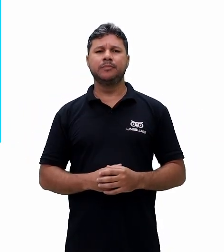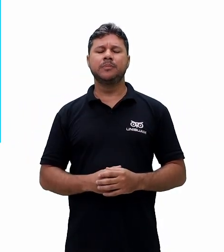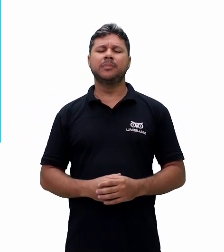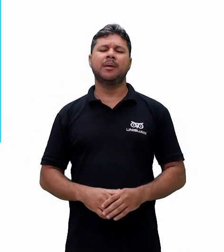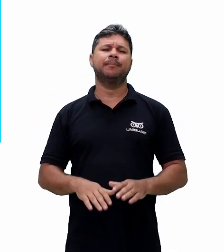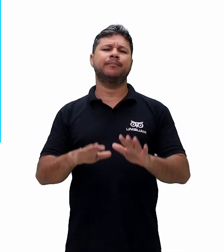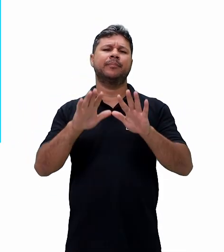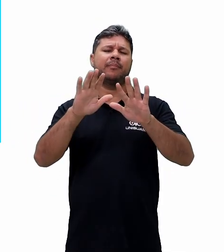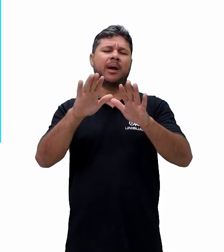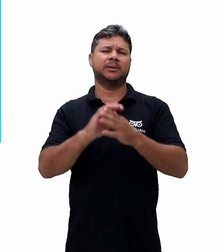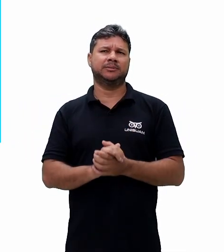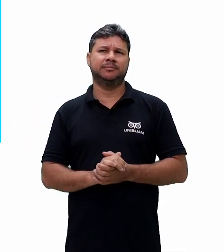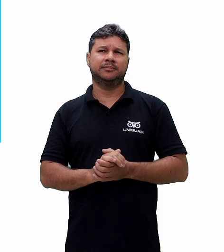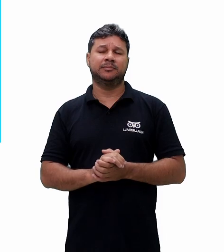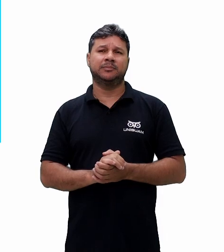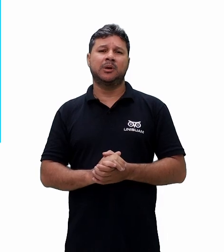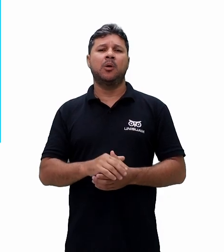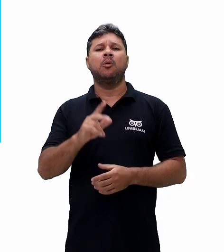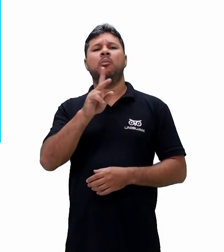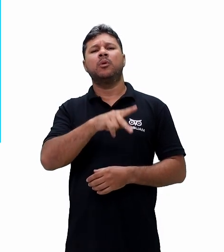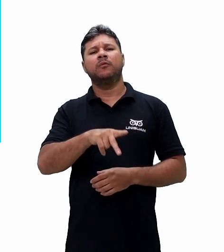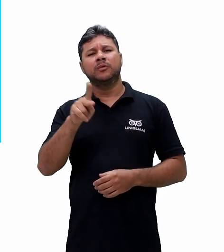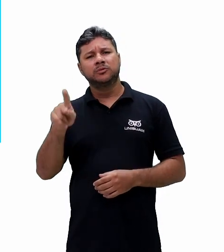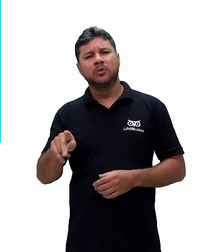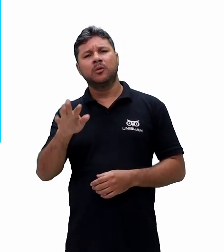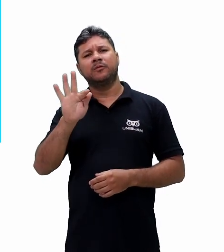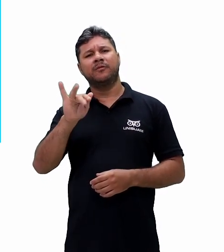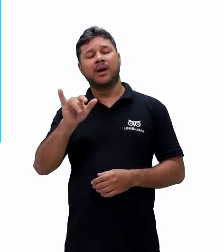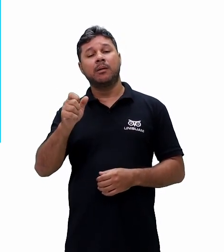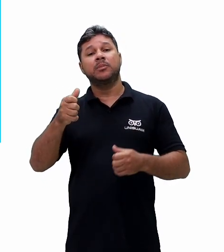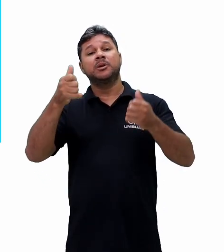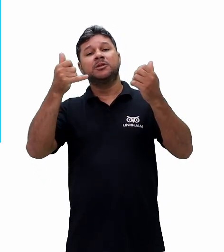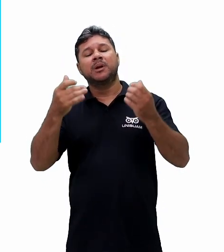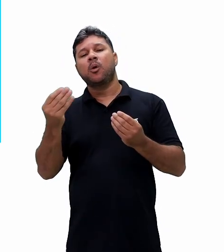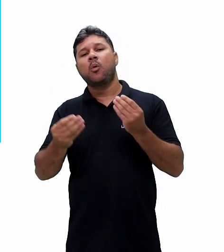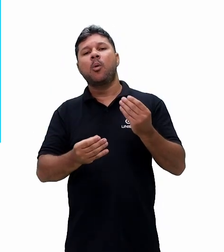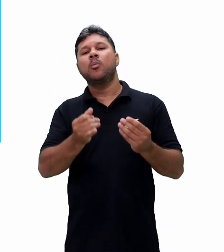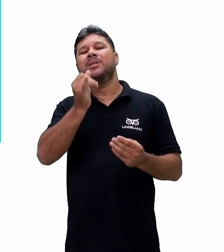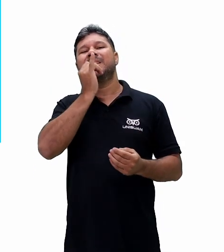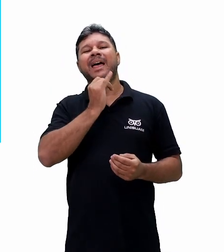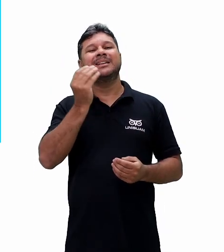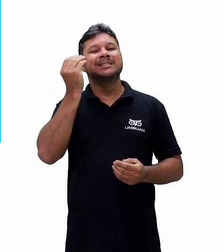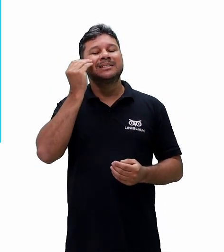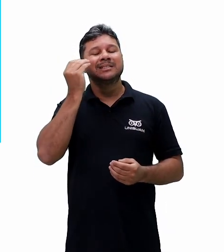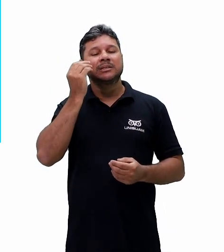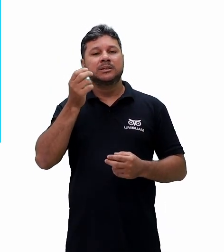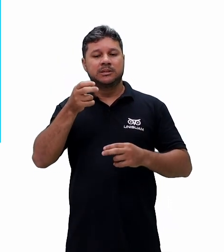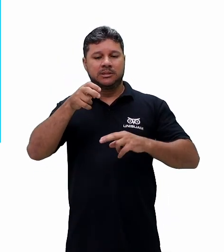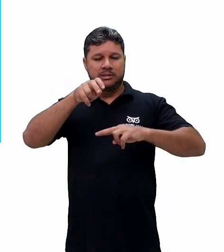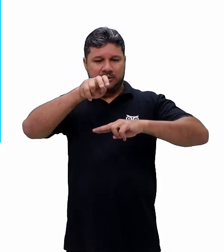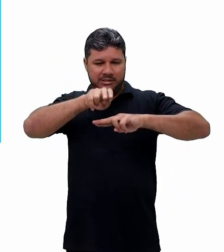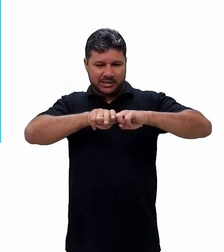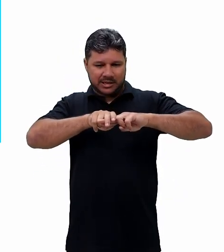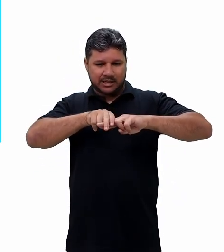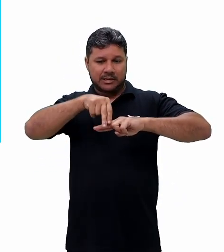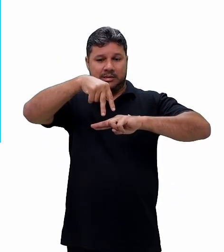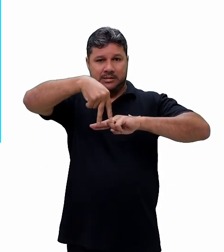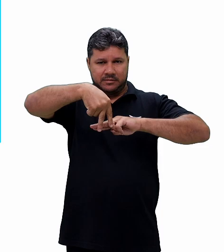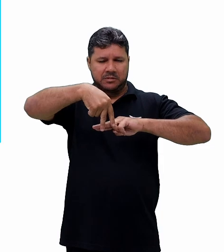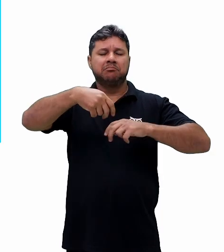Professor Fábio, me fale um pouco mais sobre o teste de sentar e alcançar. Com